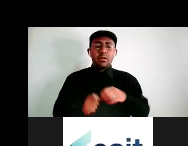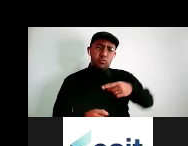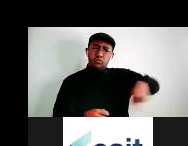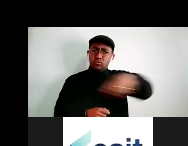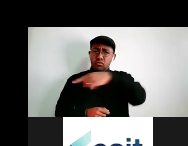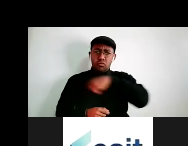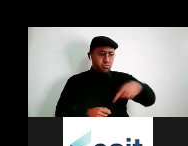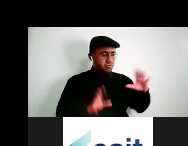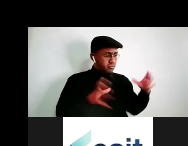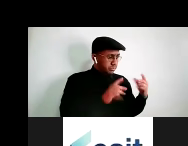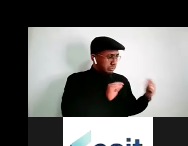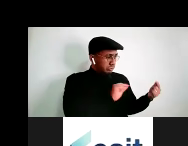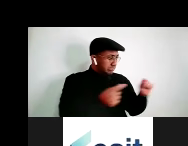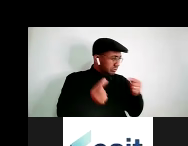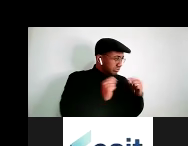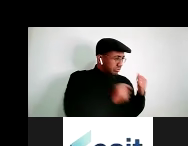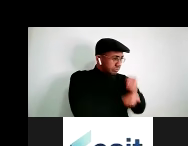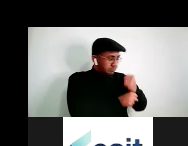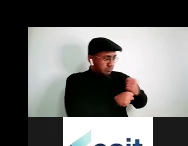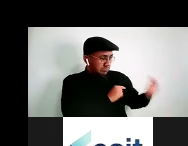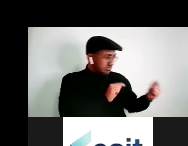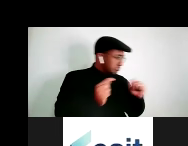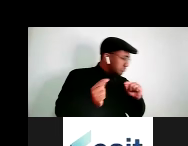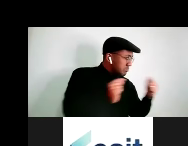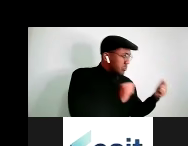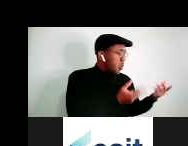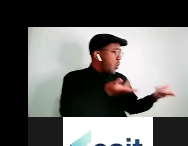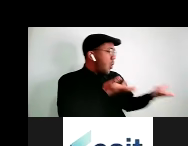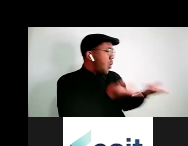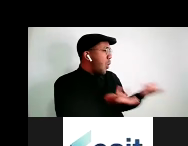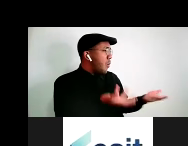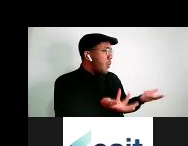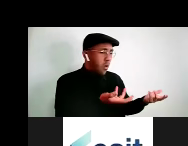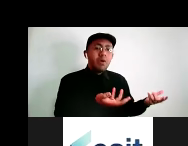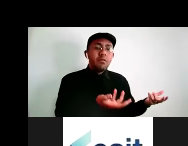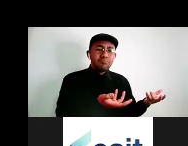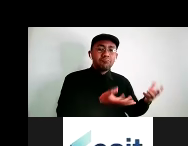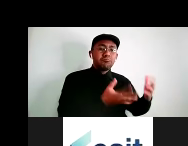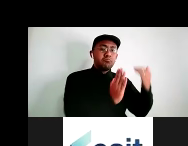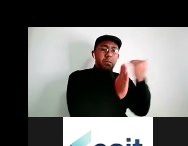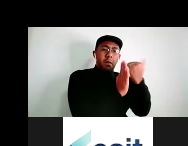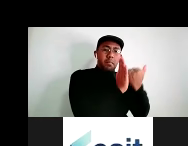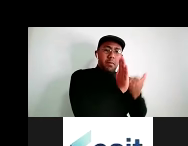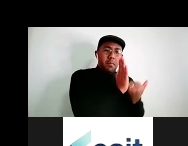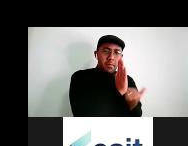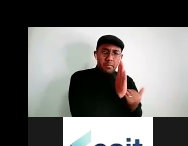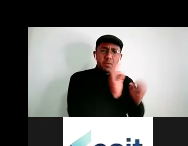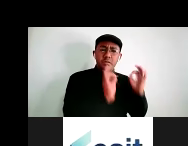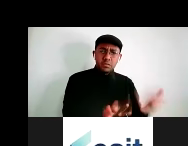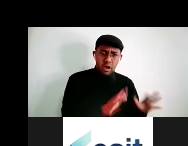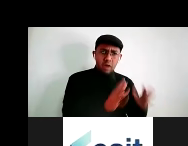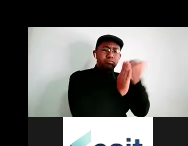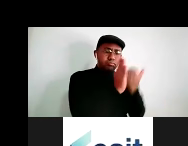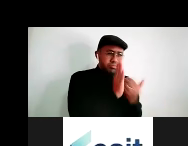completa. Nós tentamos ter esse material digital, também físico, para que os países